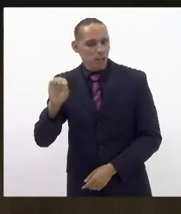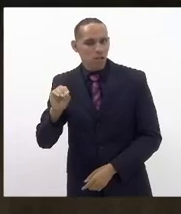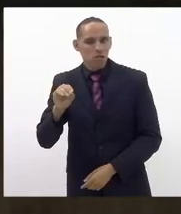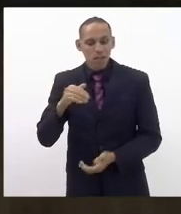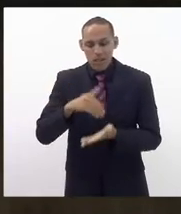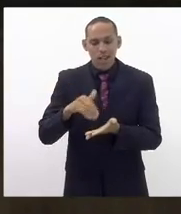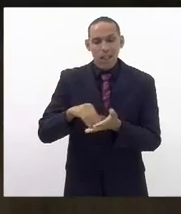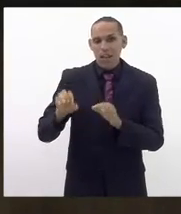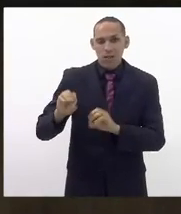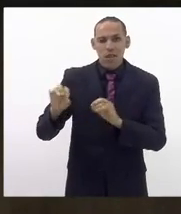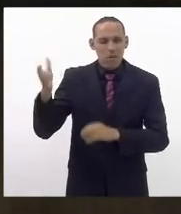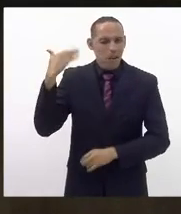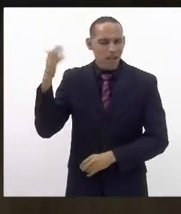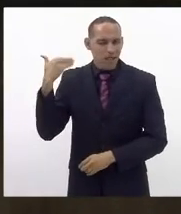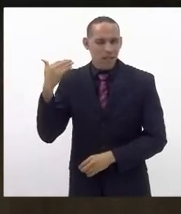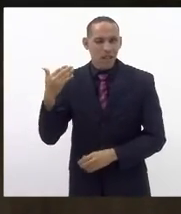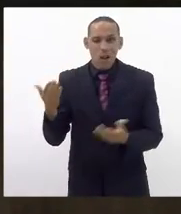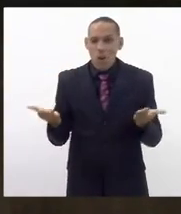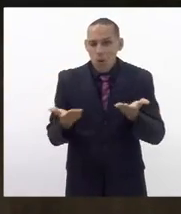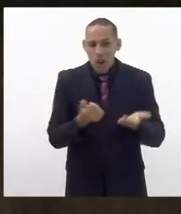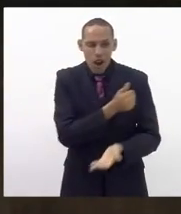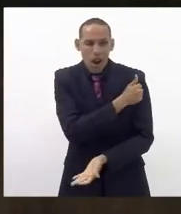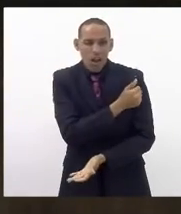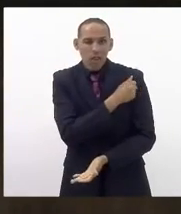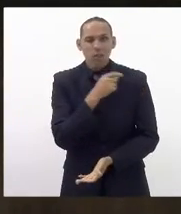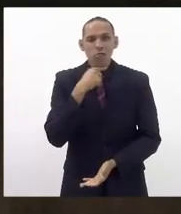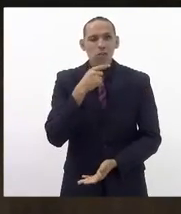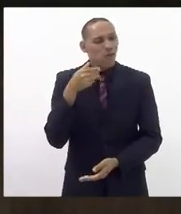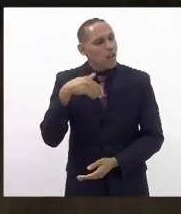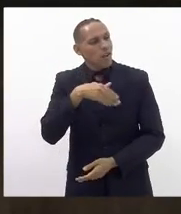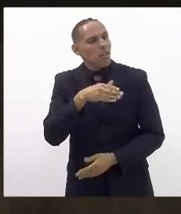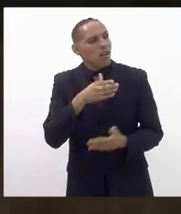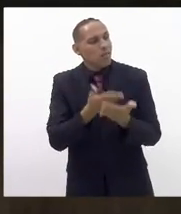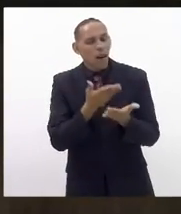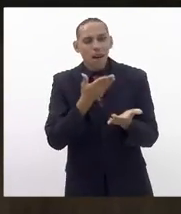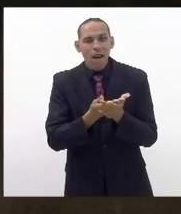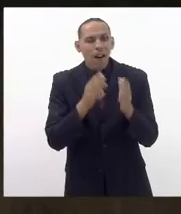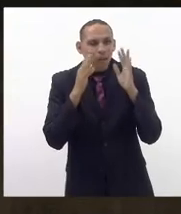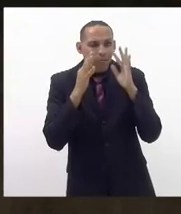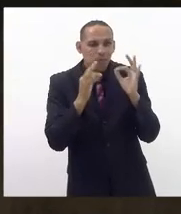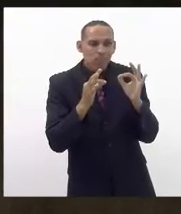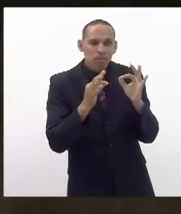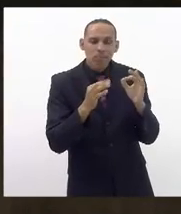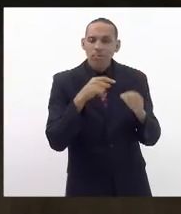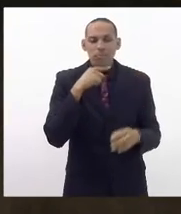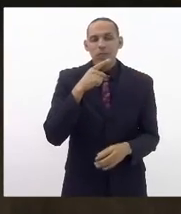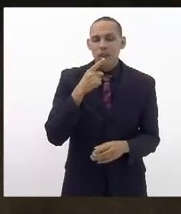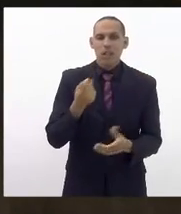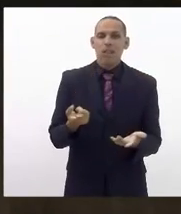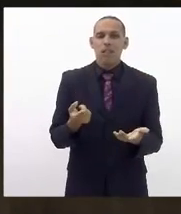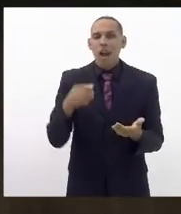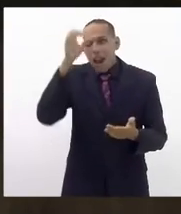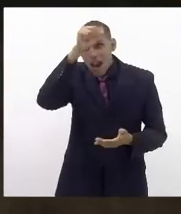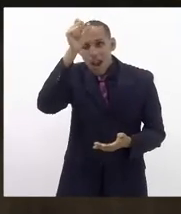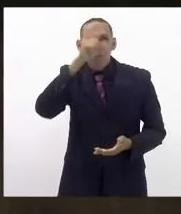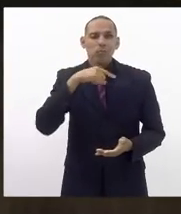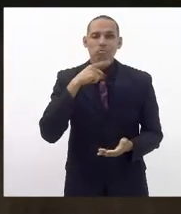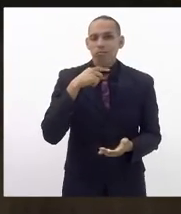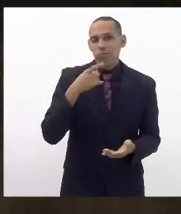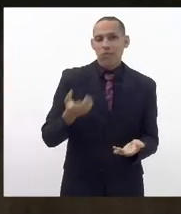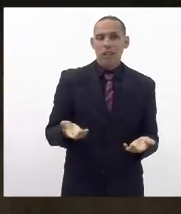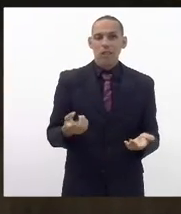a gente tenha estudante que não esteja conseguindo assistir aula, que não esteja conseguindo ter o seu direito de aprender